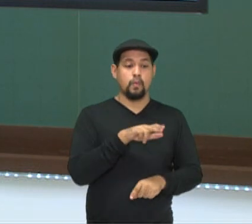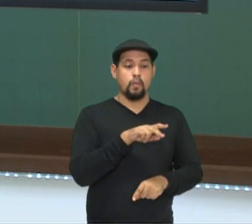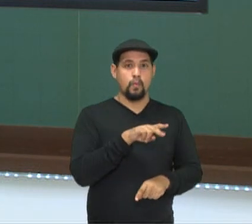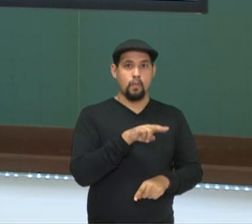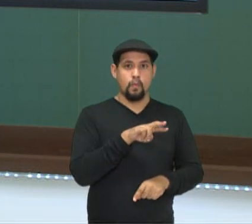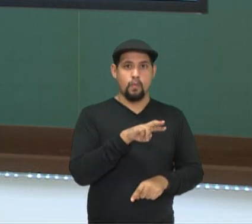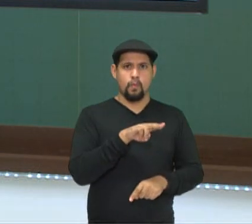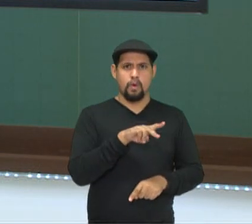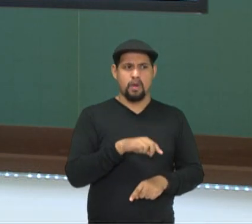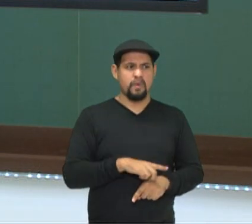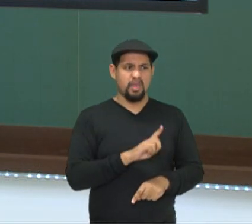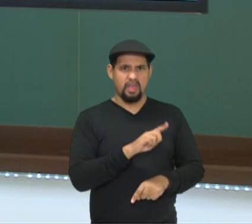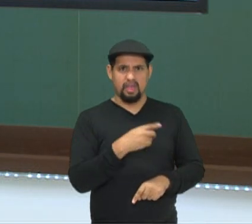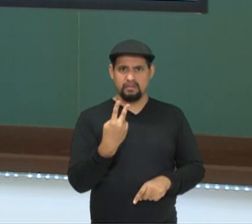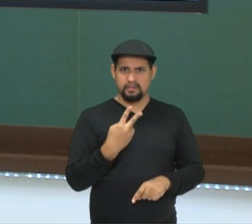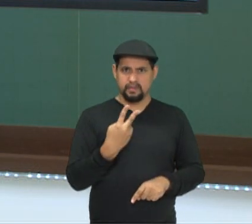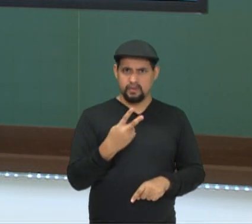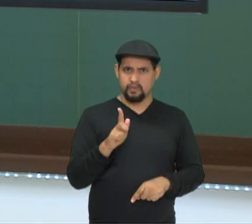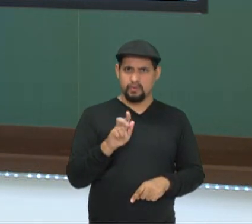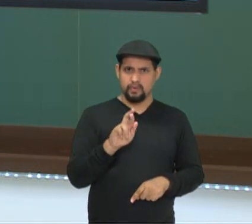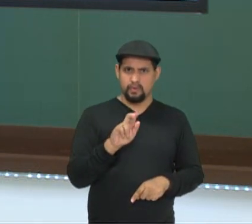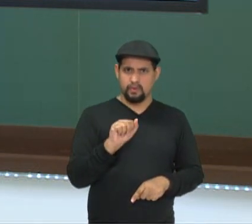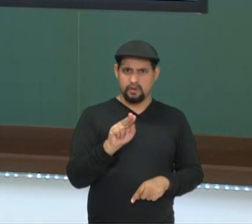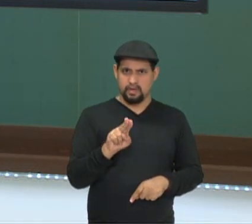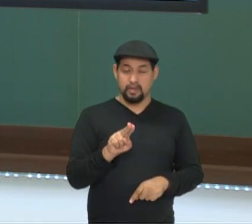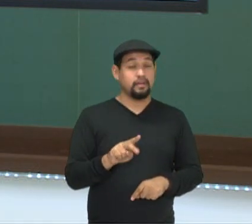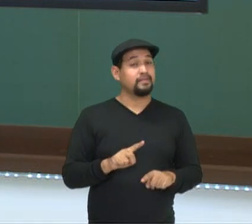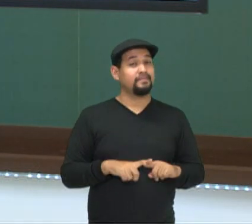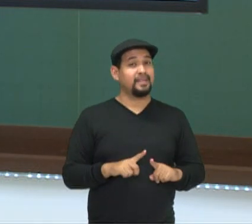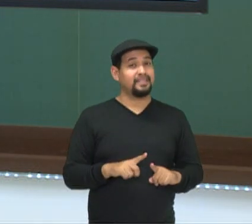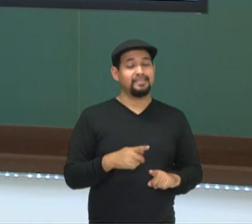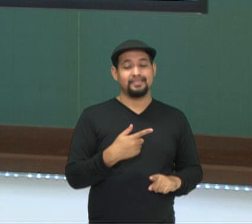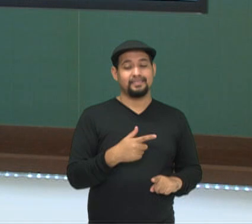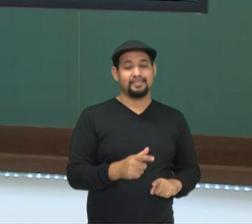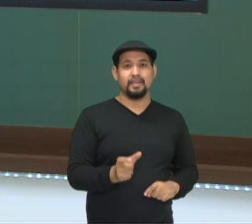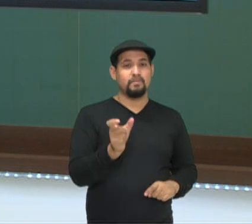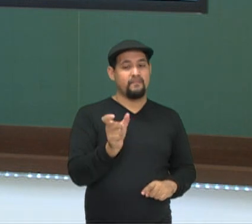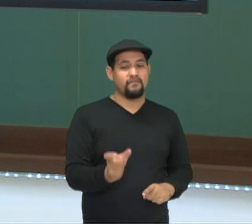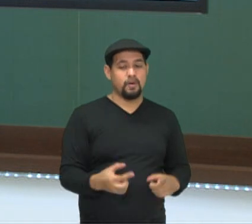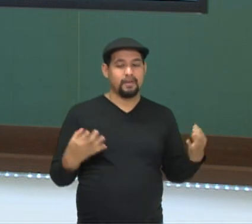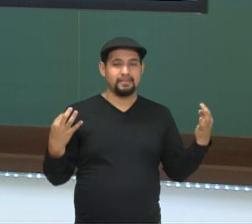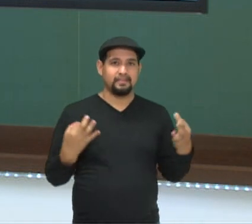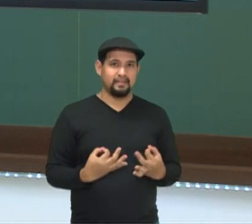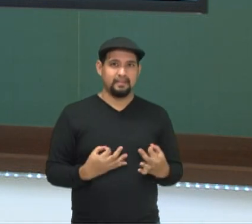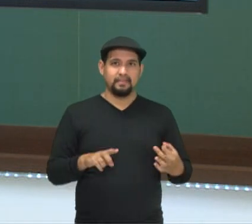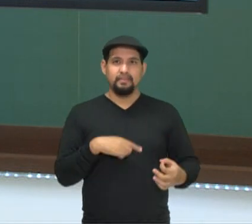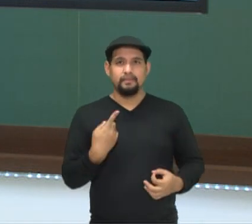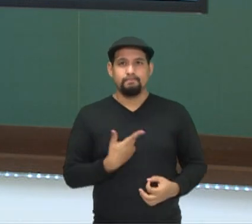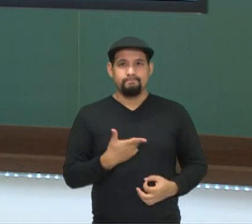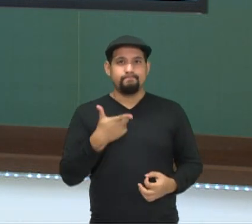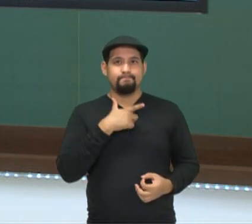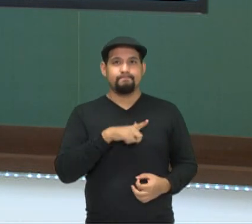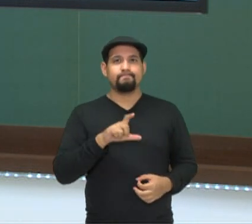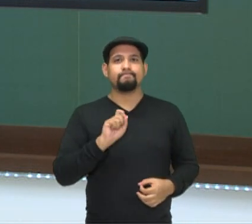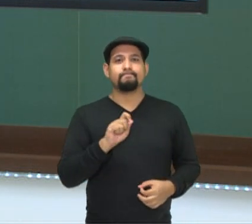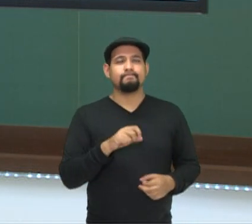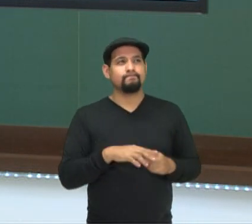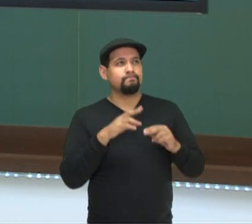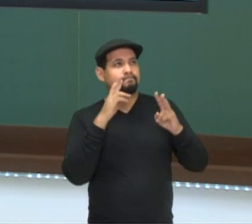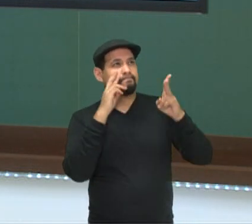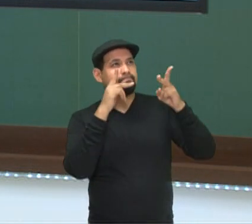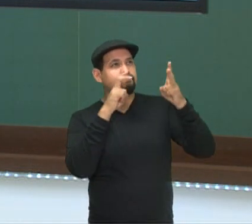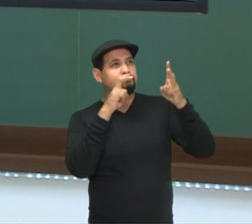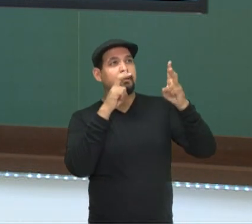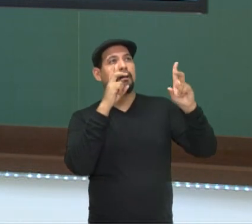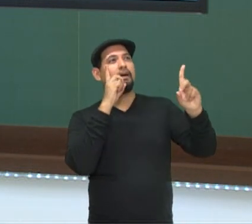é uma equação do segundo grau ela só não está numa forma adequada para que a gente consiga bater os